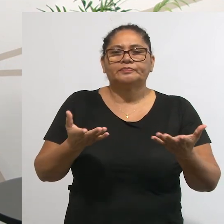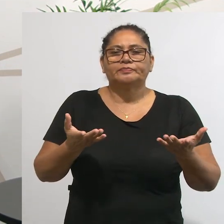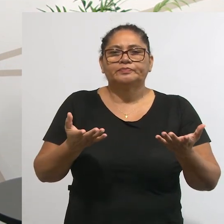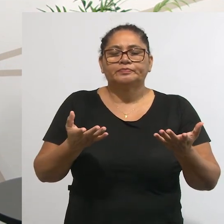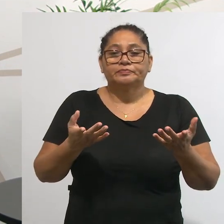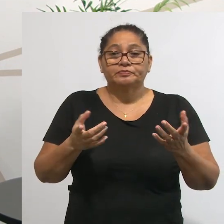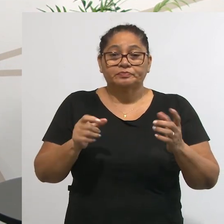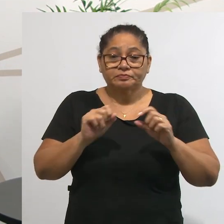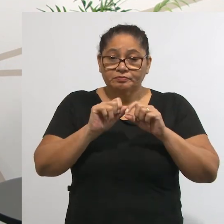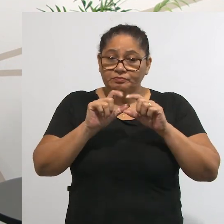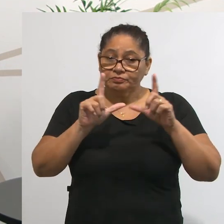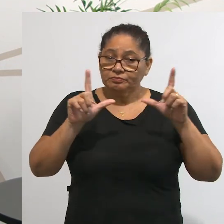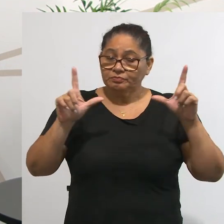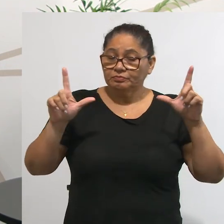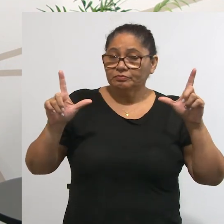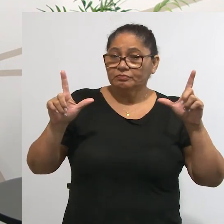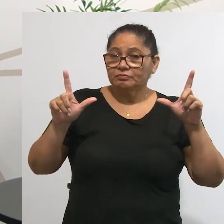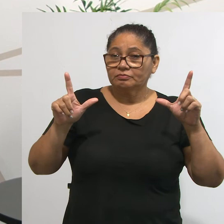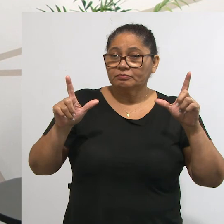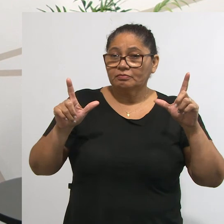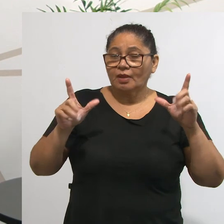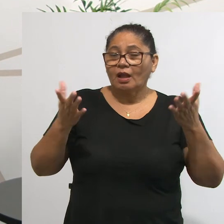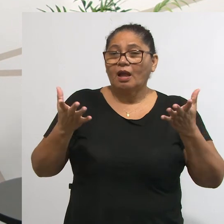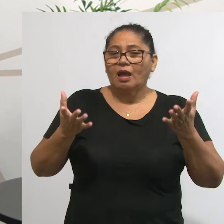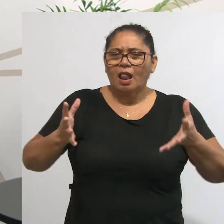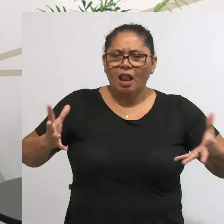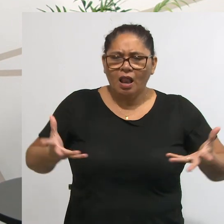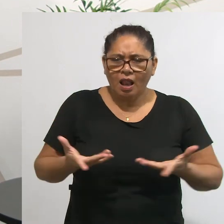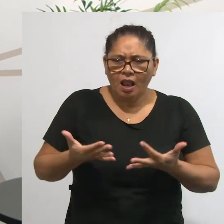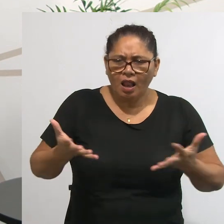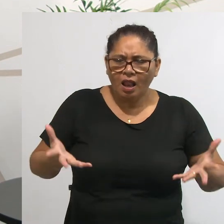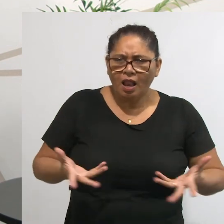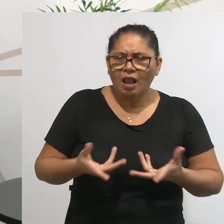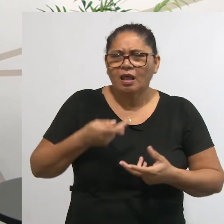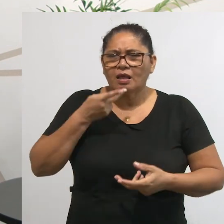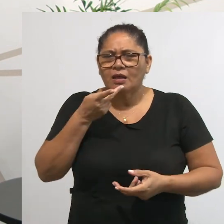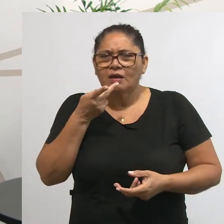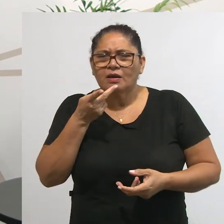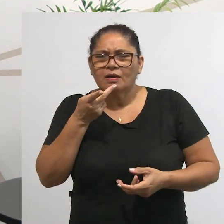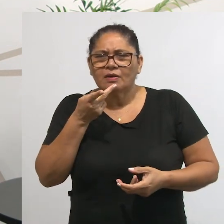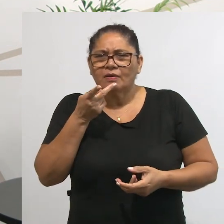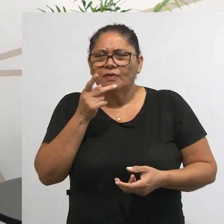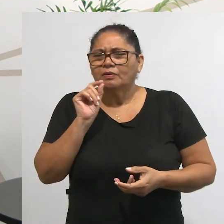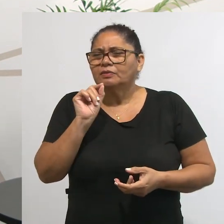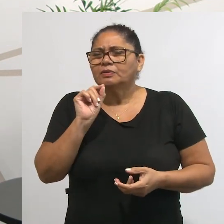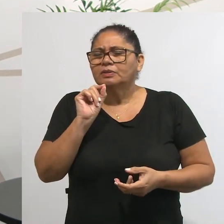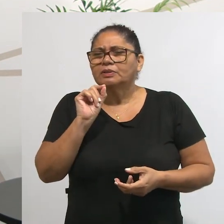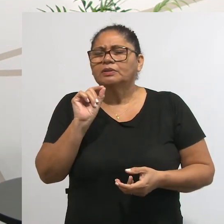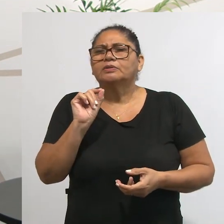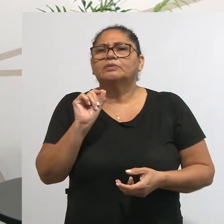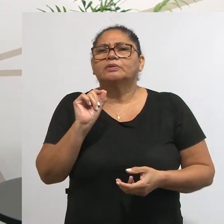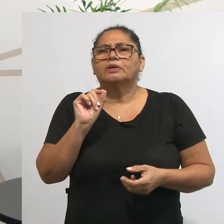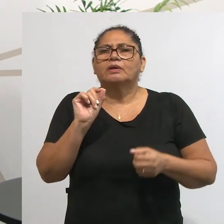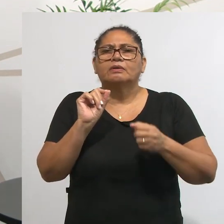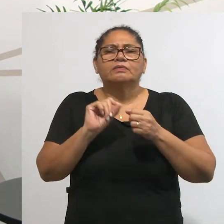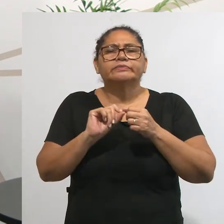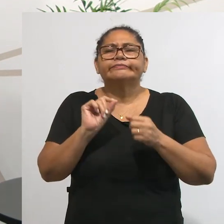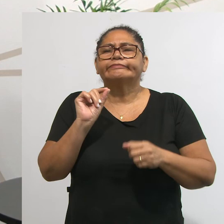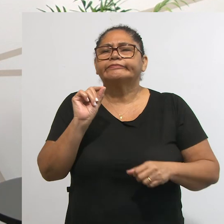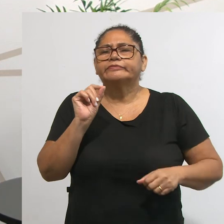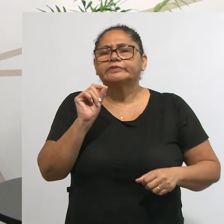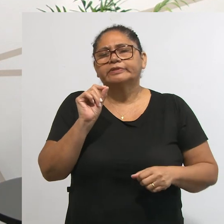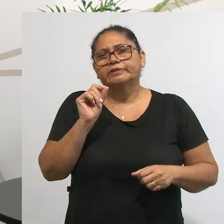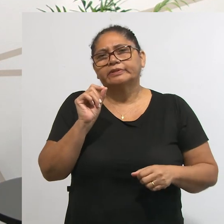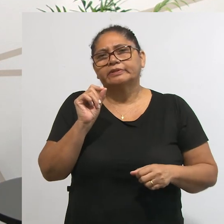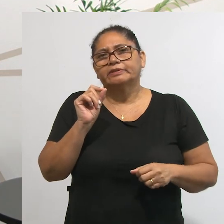é a figura que ele incentiva o outro a falar, e não aquele que, como a gente está fazendo aqui um pouco, a